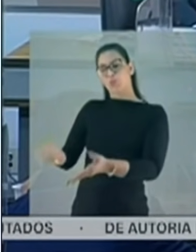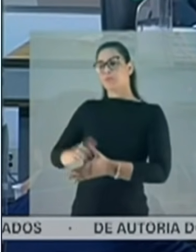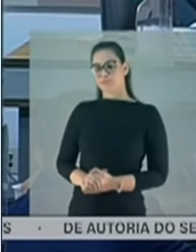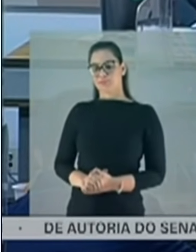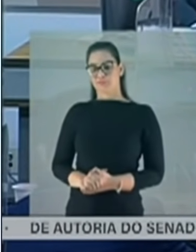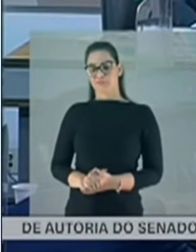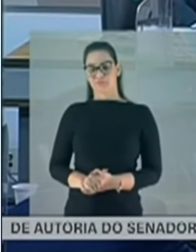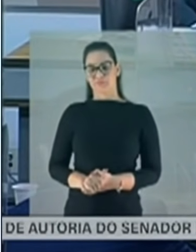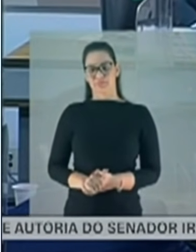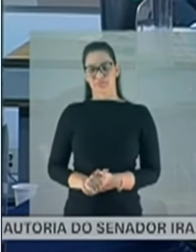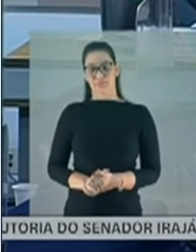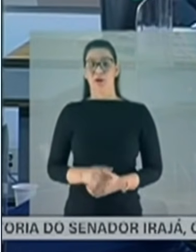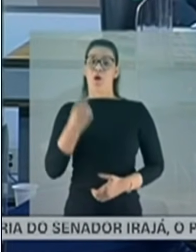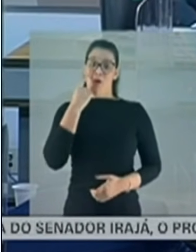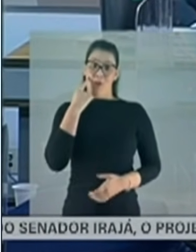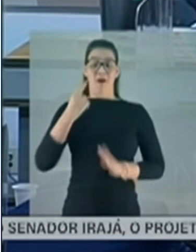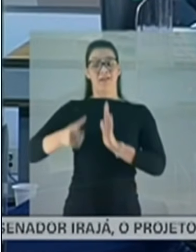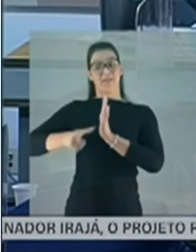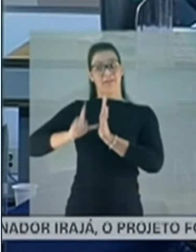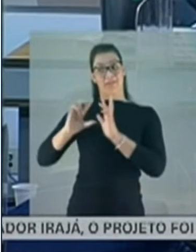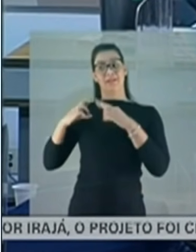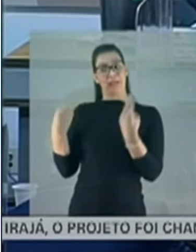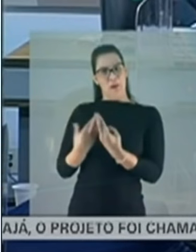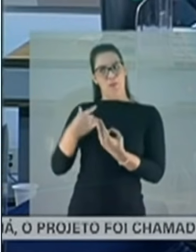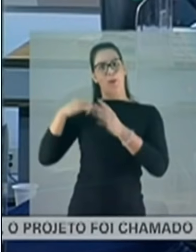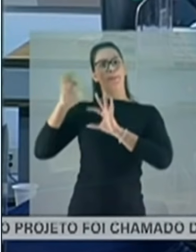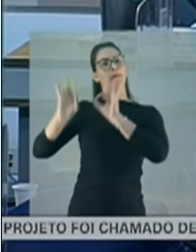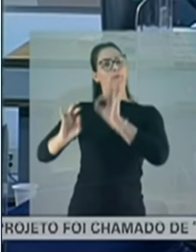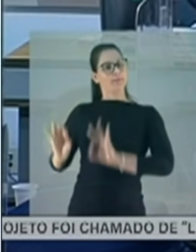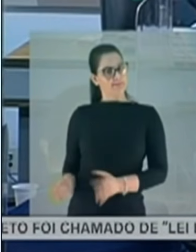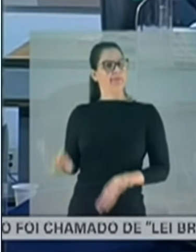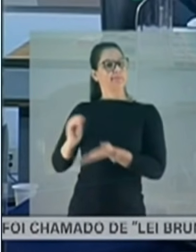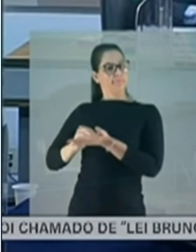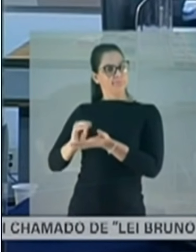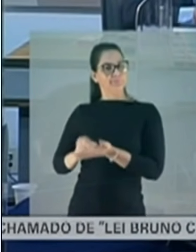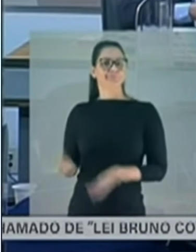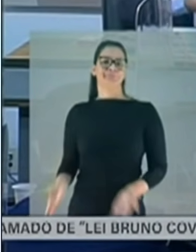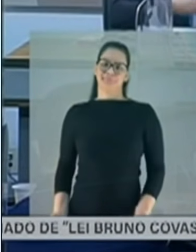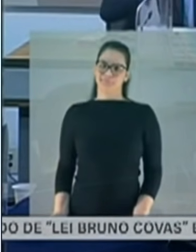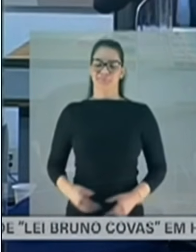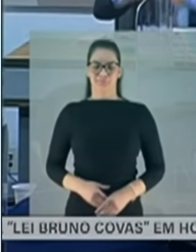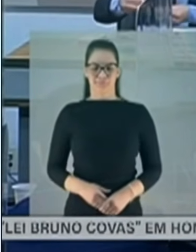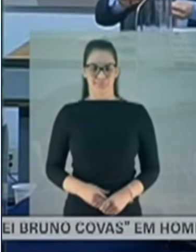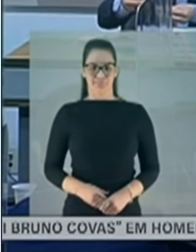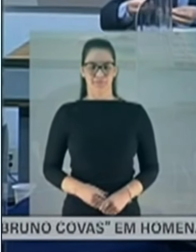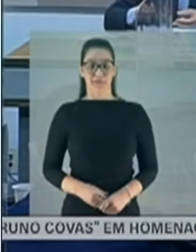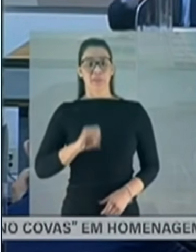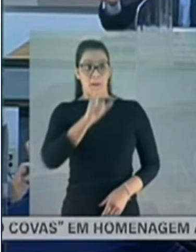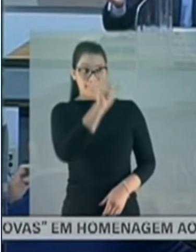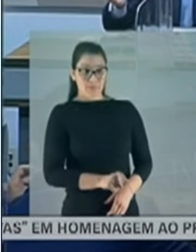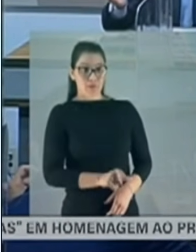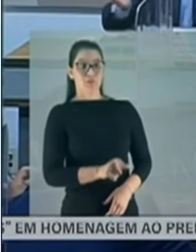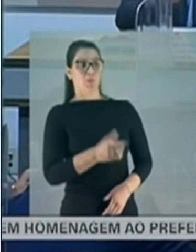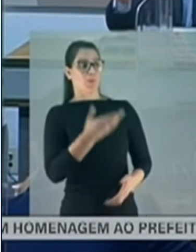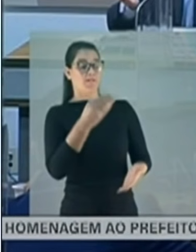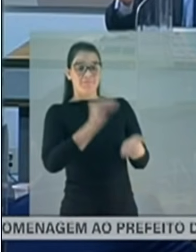olha aqui, nós Se não tem fizemos uma ninguém que reunião para desrespeita, tentar chegar num se acordo. ninguém, não tem ninguém que perde mais o respeito nessa comissão do que o